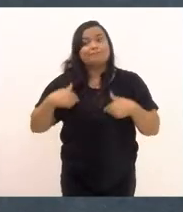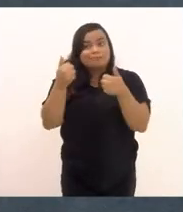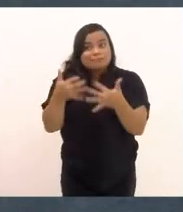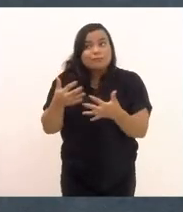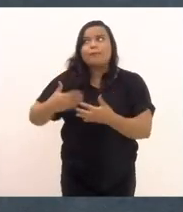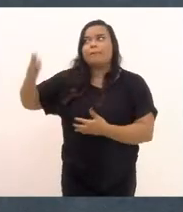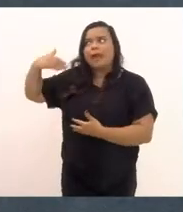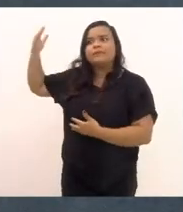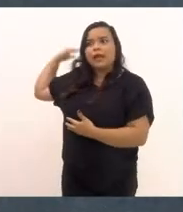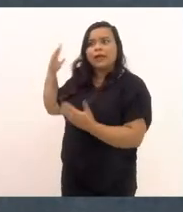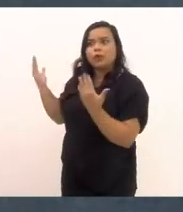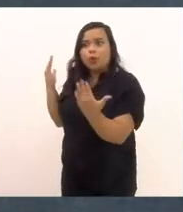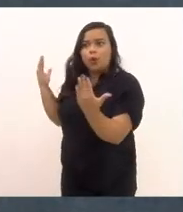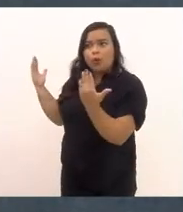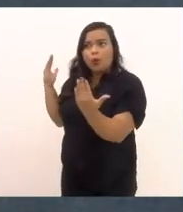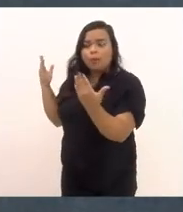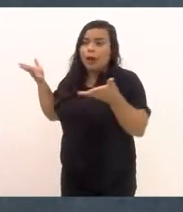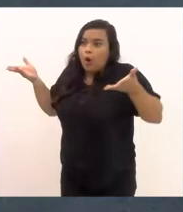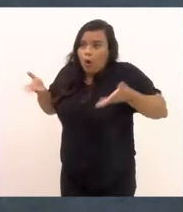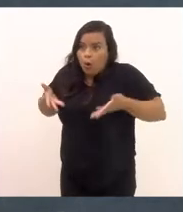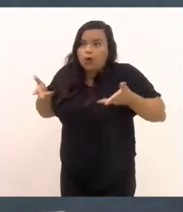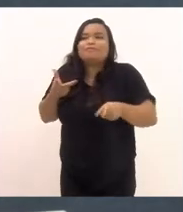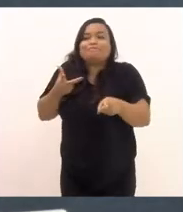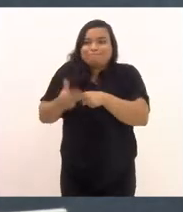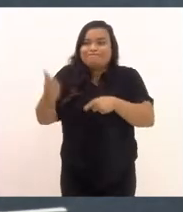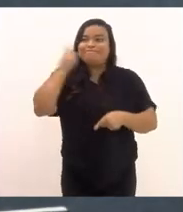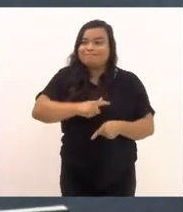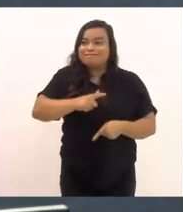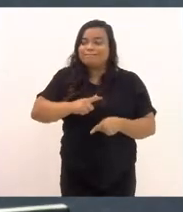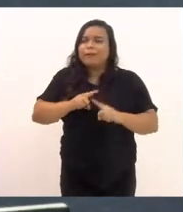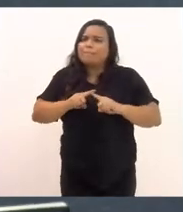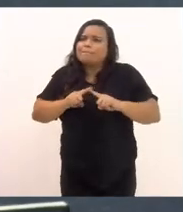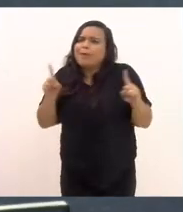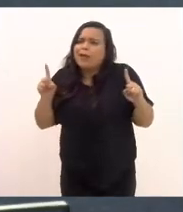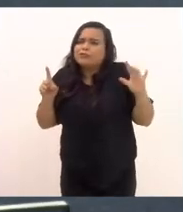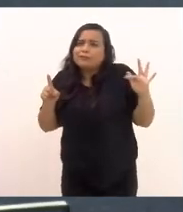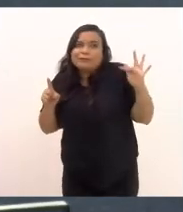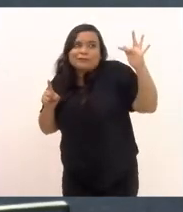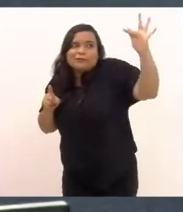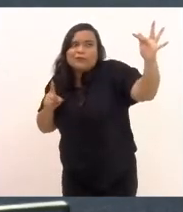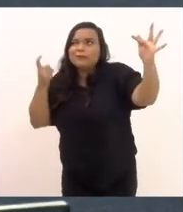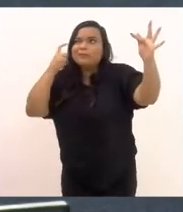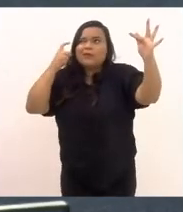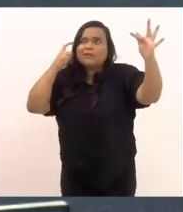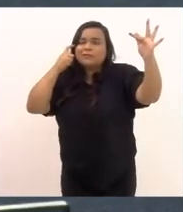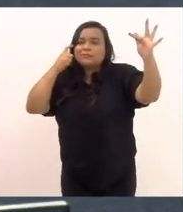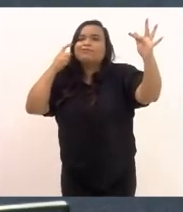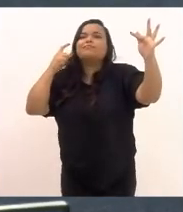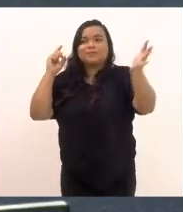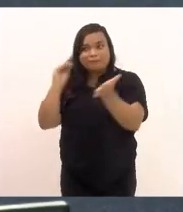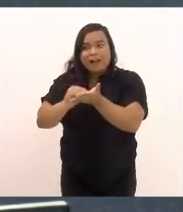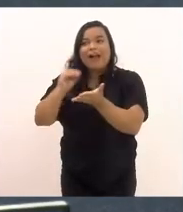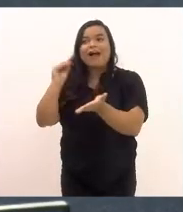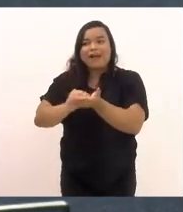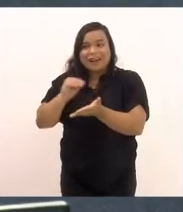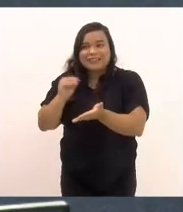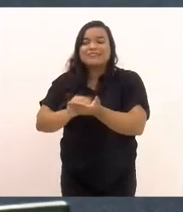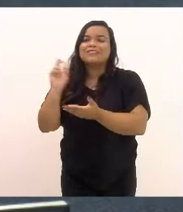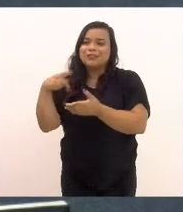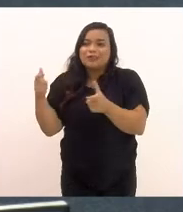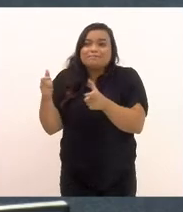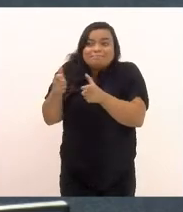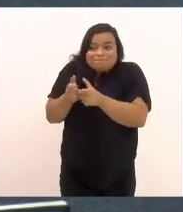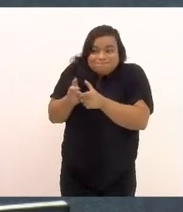passado, conquistamos nosso espaço. Mas em relação ao futuro que nos espera, ainda somos uma